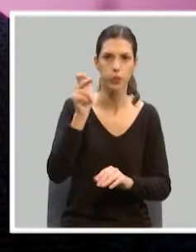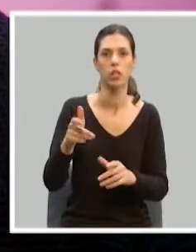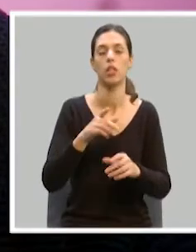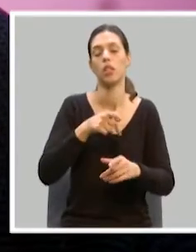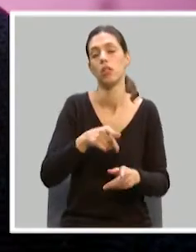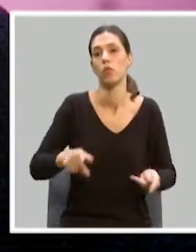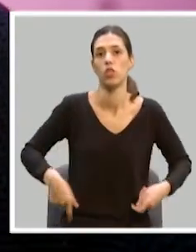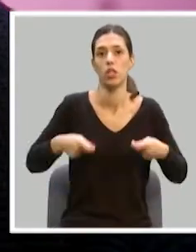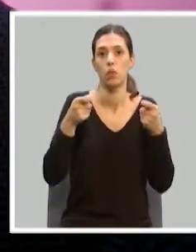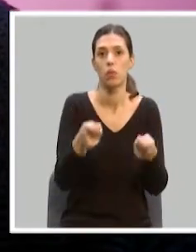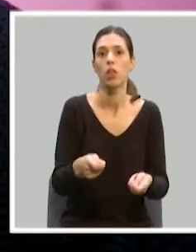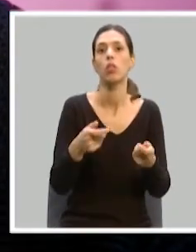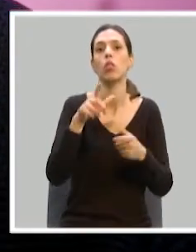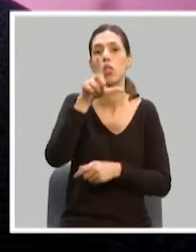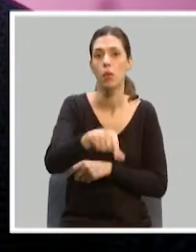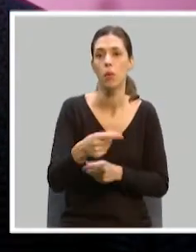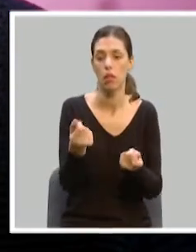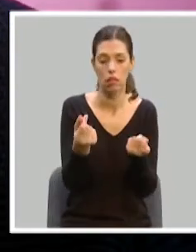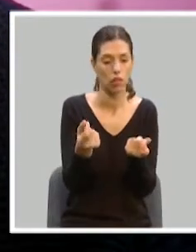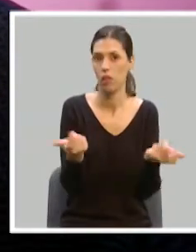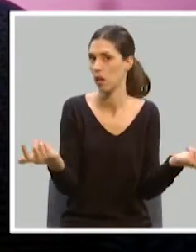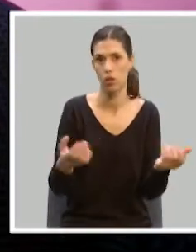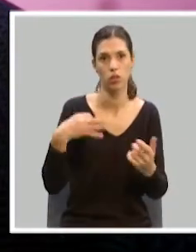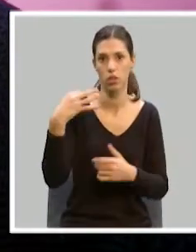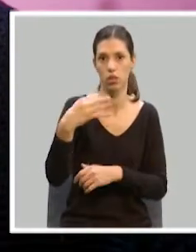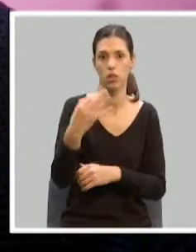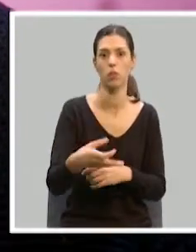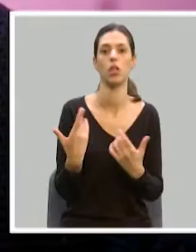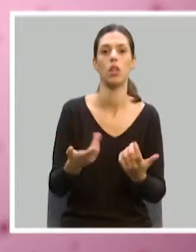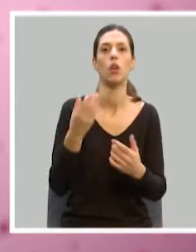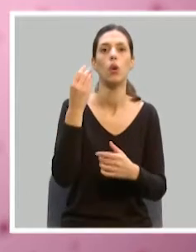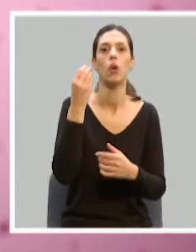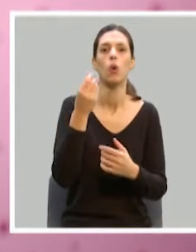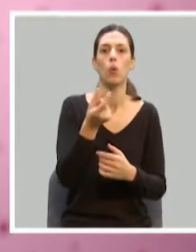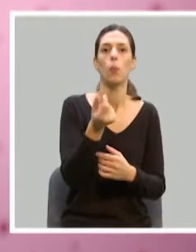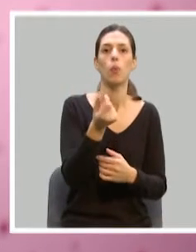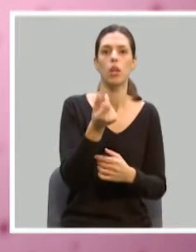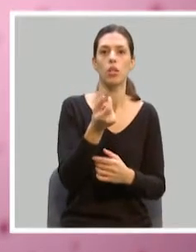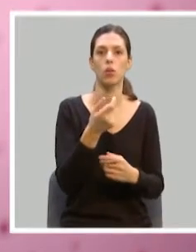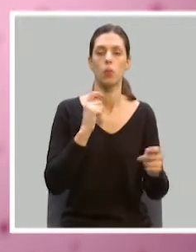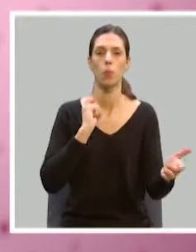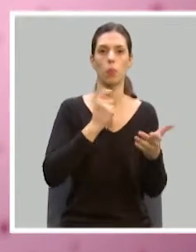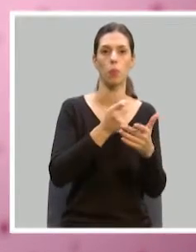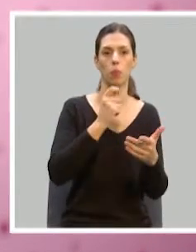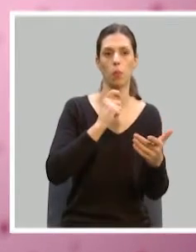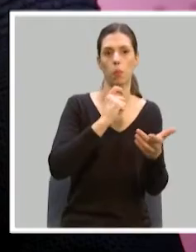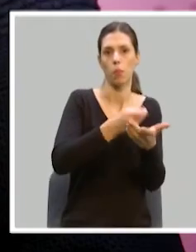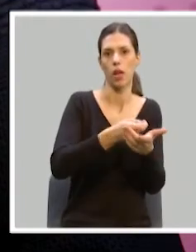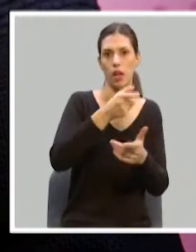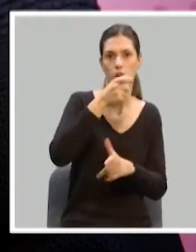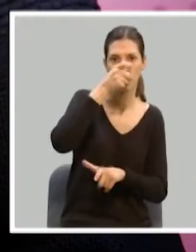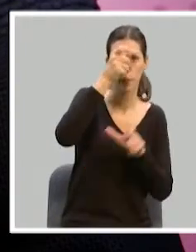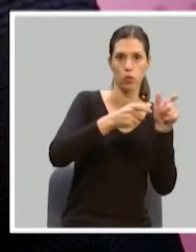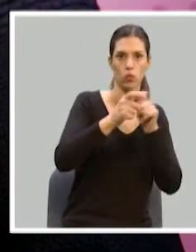isso é sempre uma questão de investimento é que é sempre uma questão de dinheiro no final do dia o preço de talento é demasiado e as relações atuais